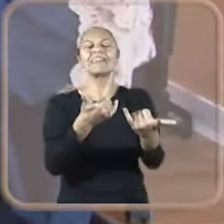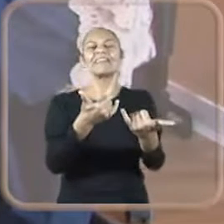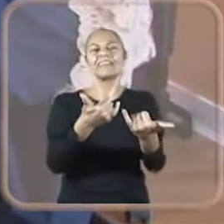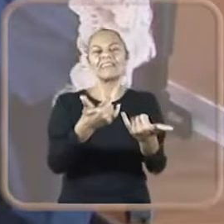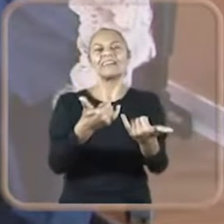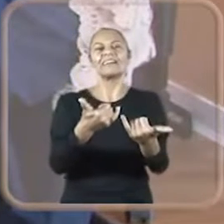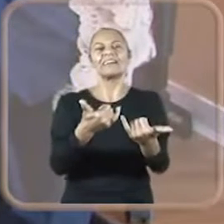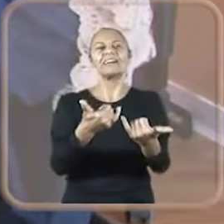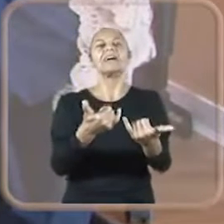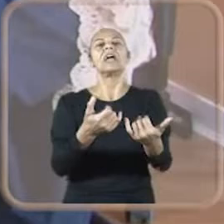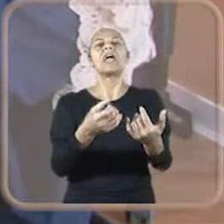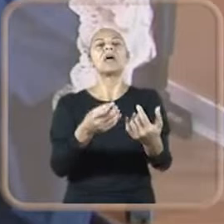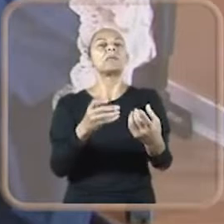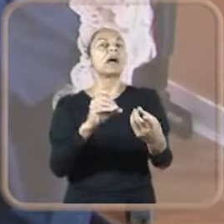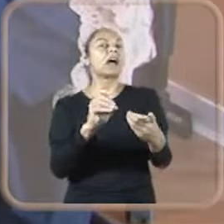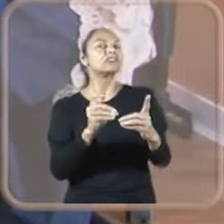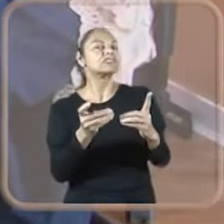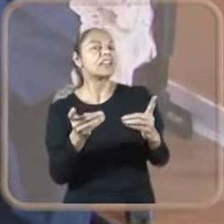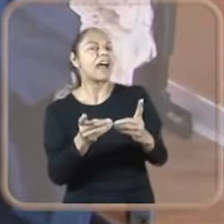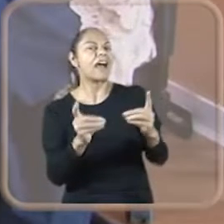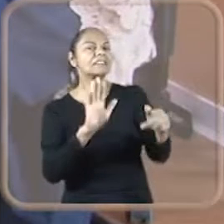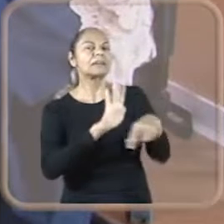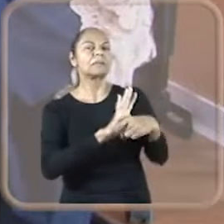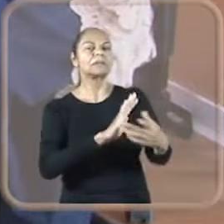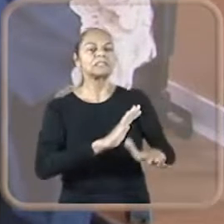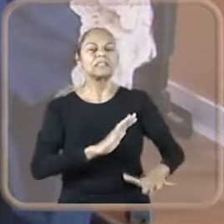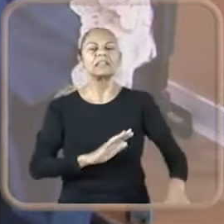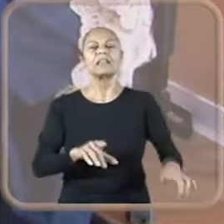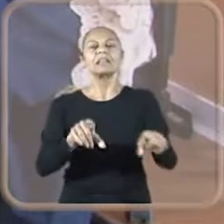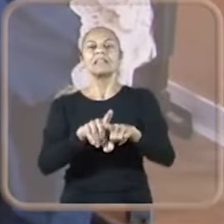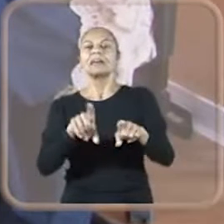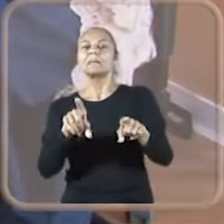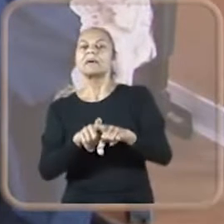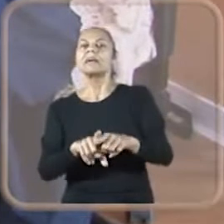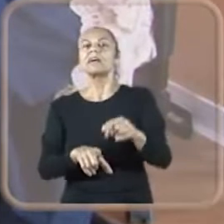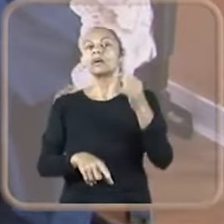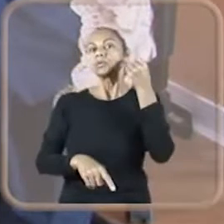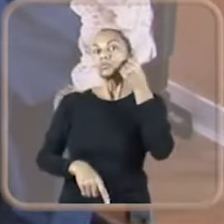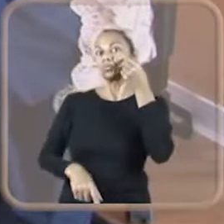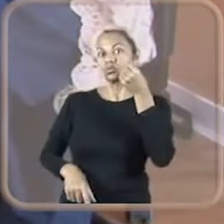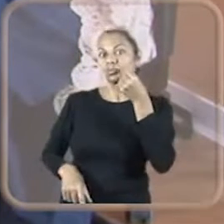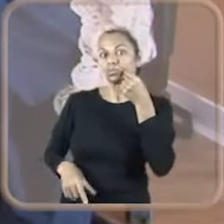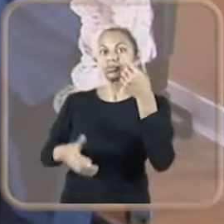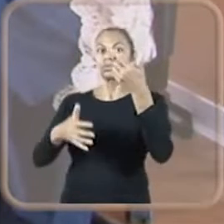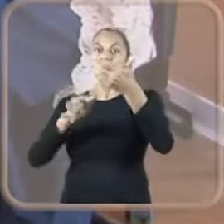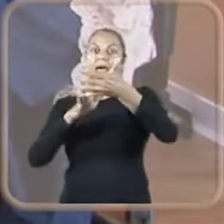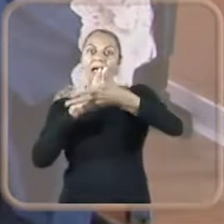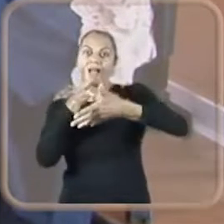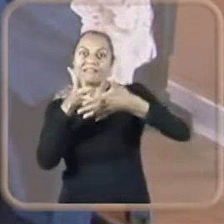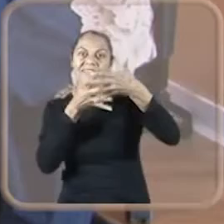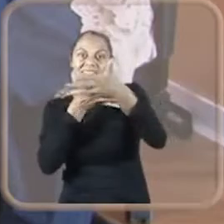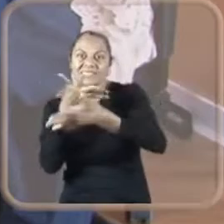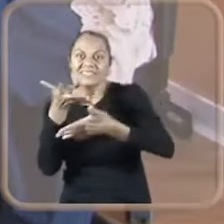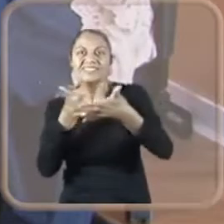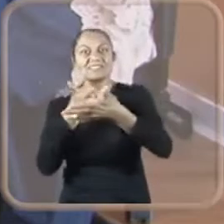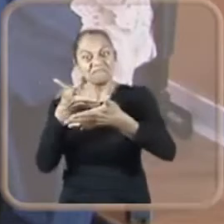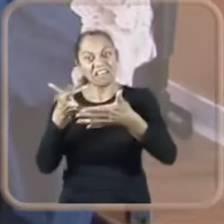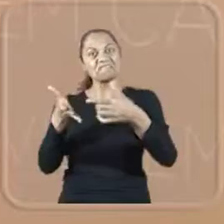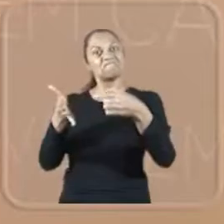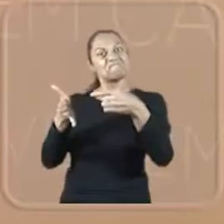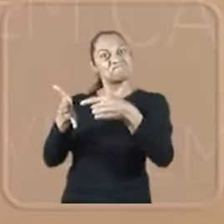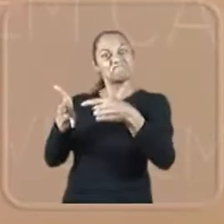círculos, professores da rede fizeram círculo também com surdo-mudo, através de libras. Eles foram capazes de